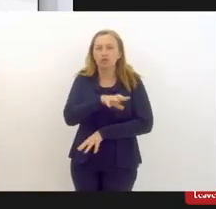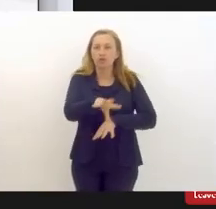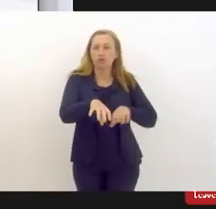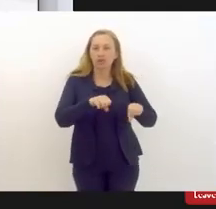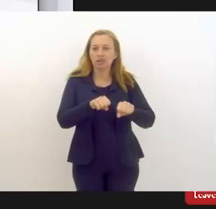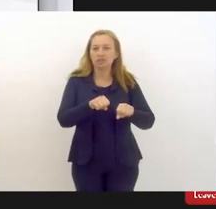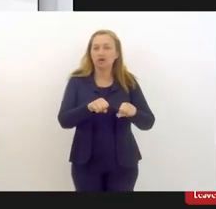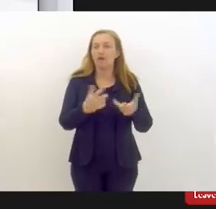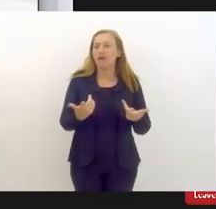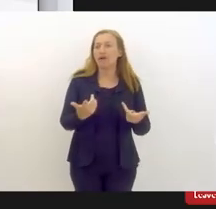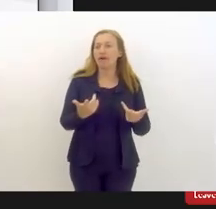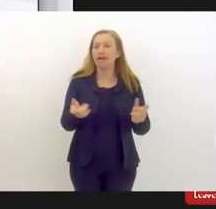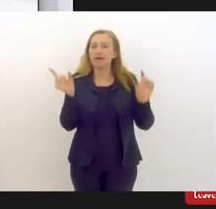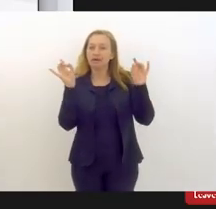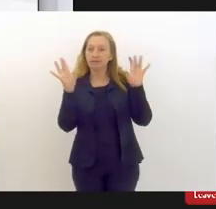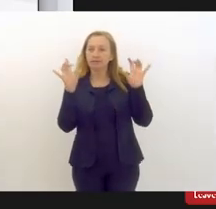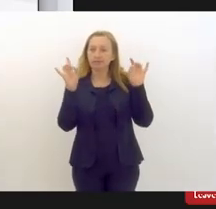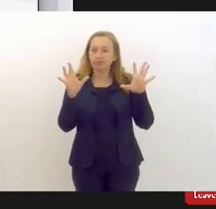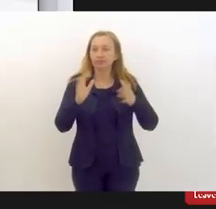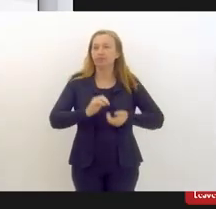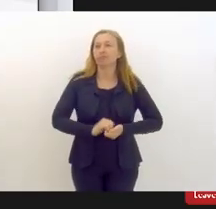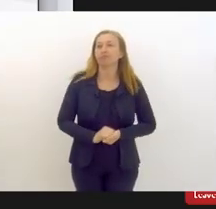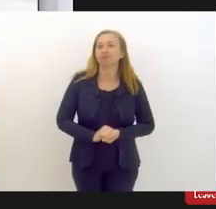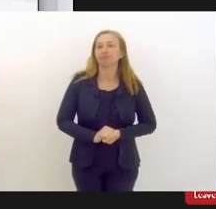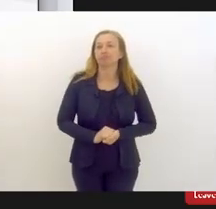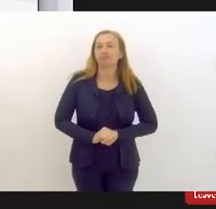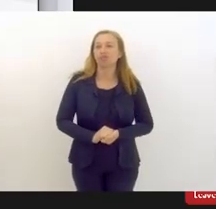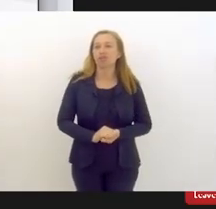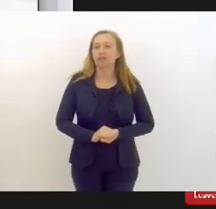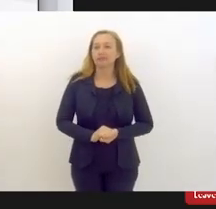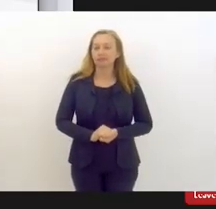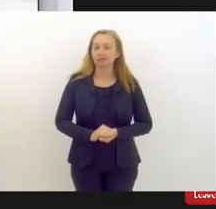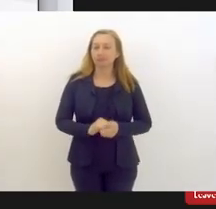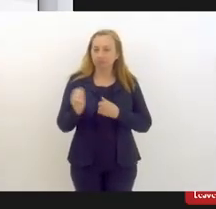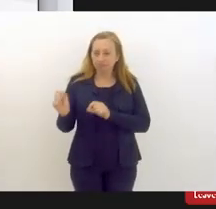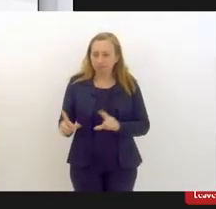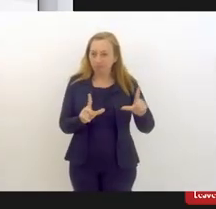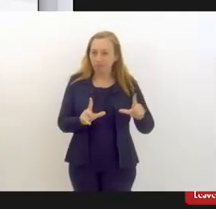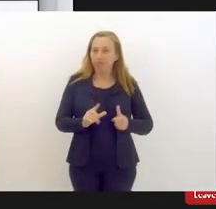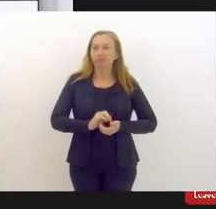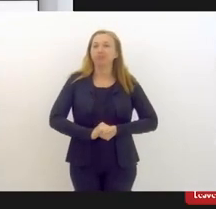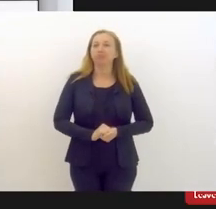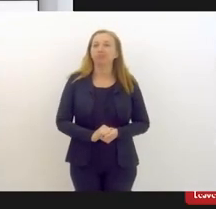como, por exemplo, a ênfase em línguas. Pode passar.